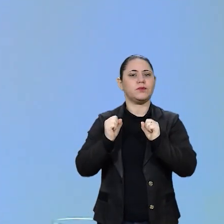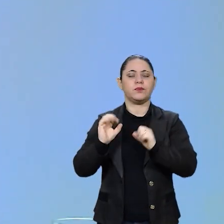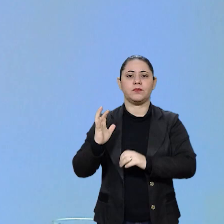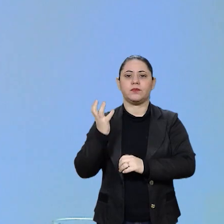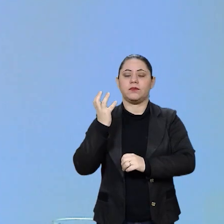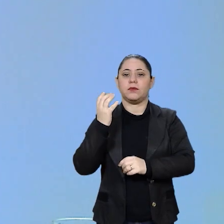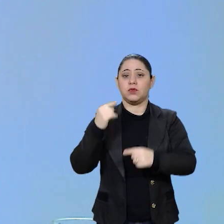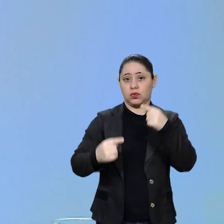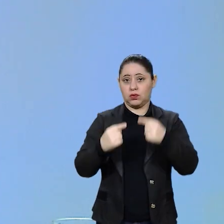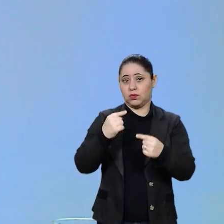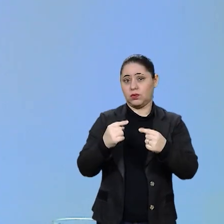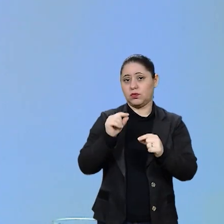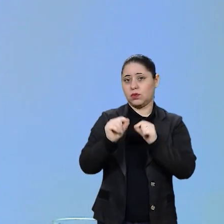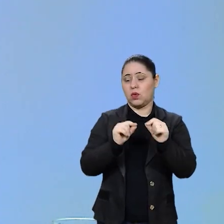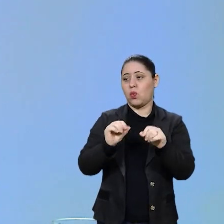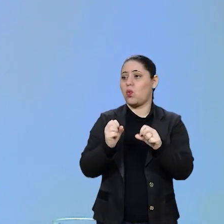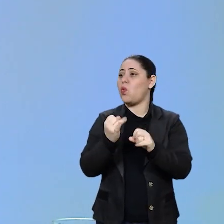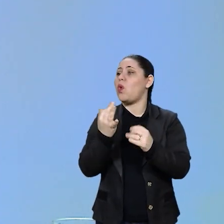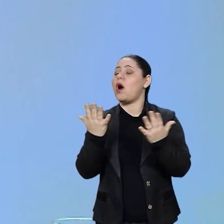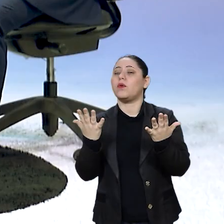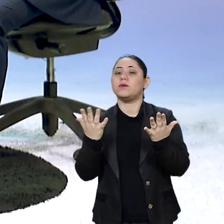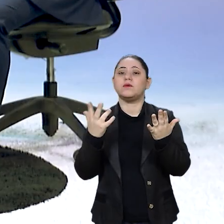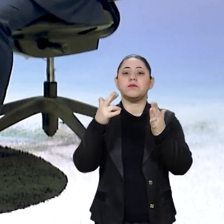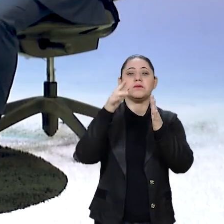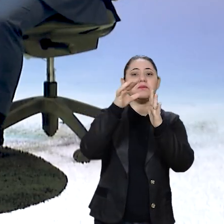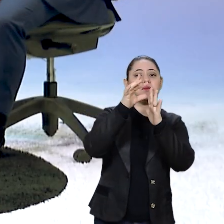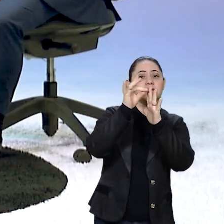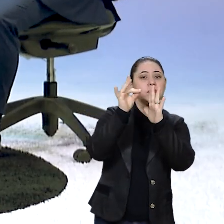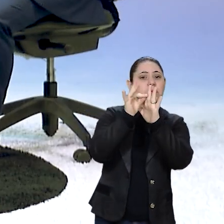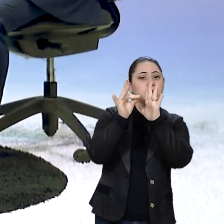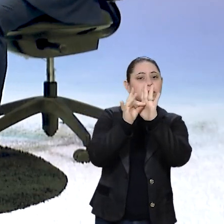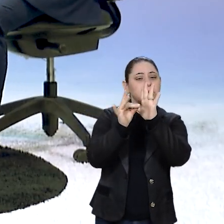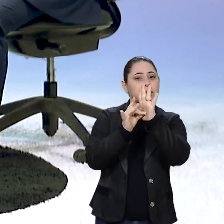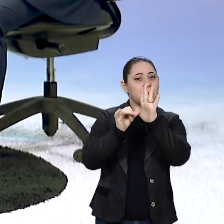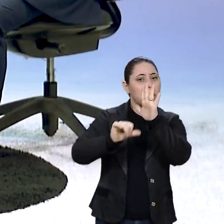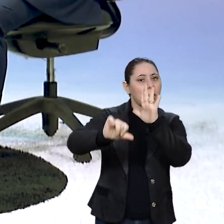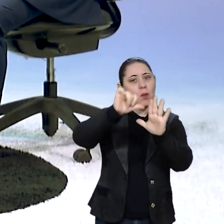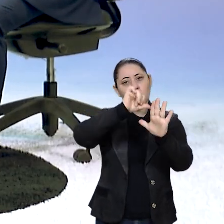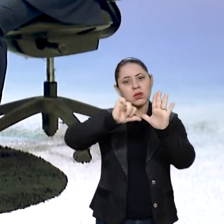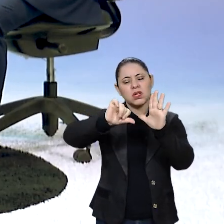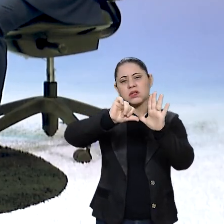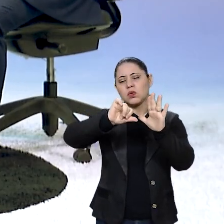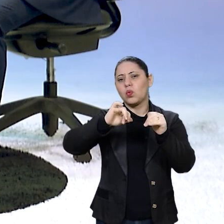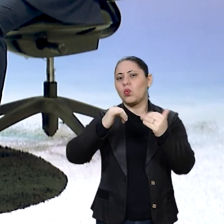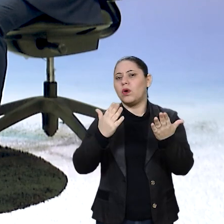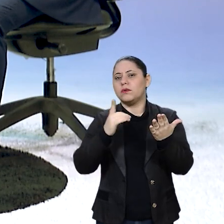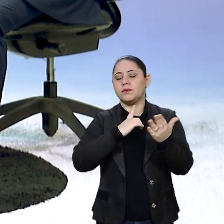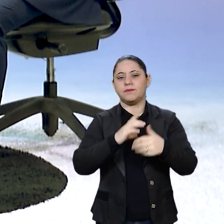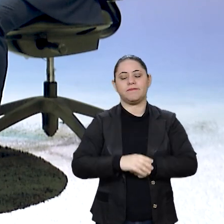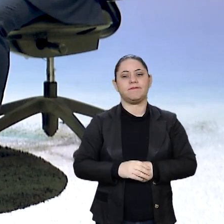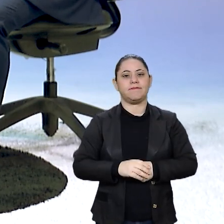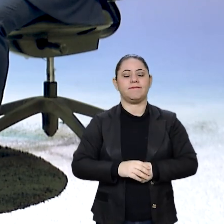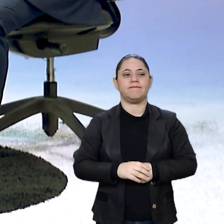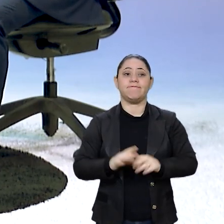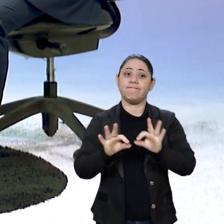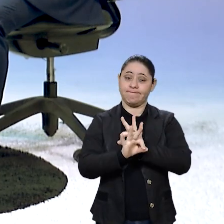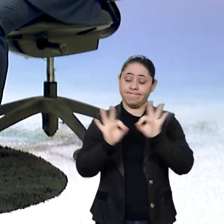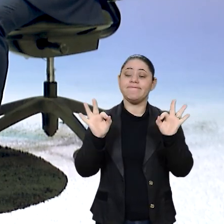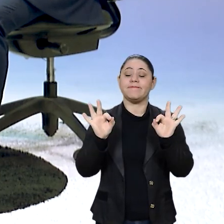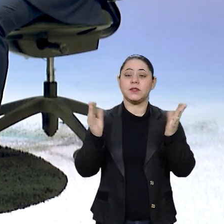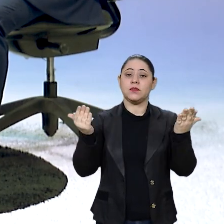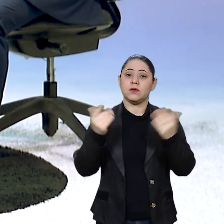pontos são mais suscetíveis de alteração ou revisão? Perfeito. Olha, num primeiro momento, essa PEC teve